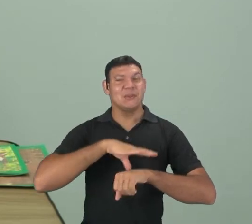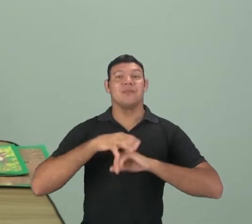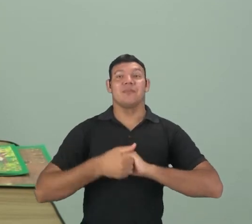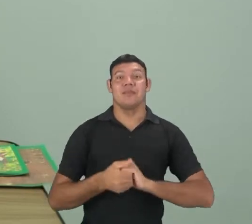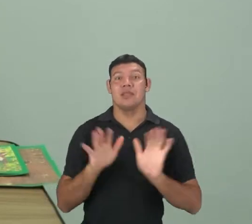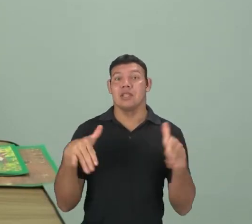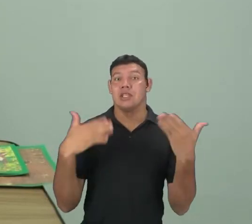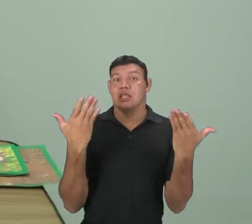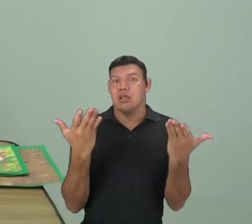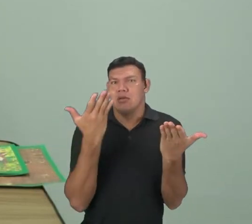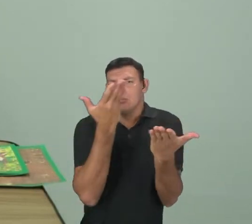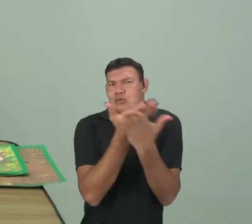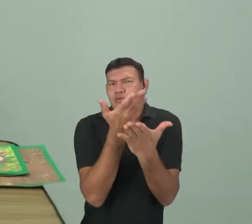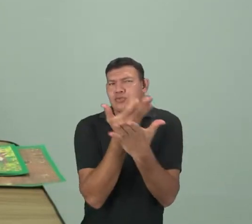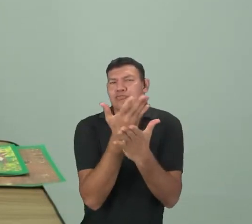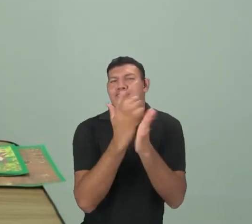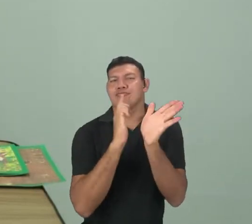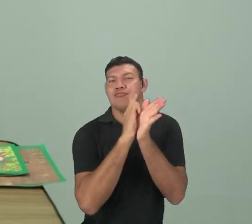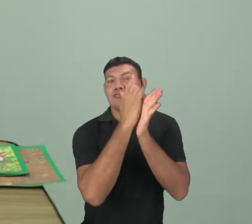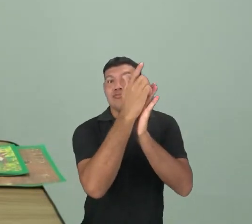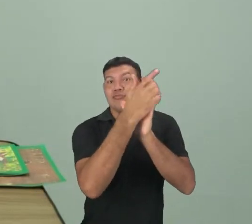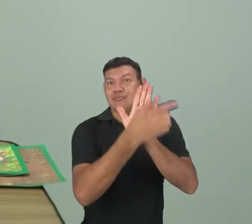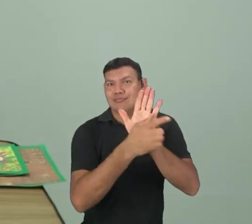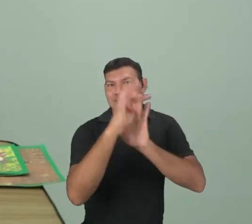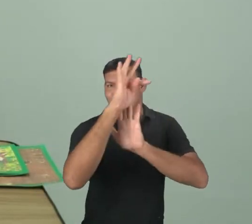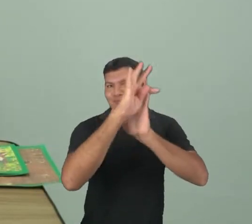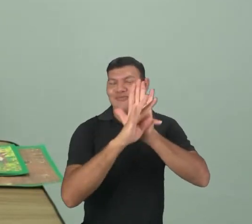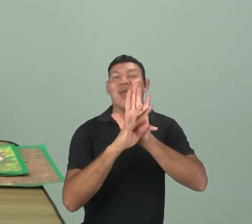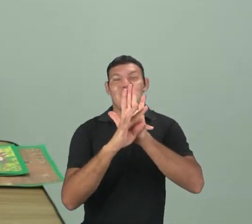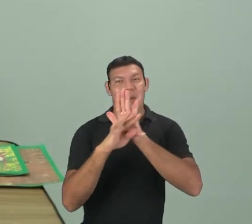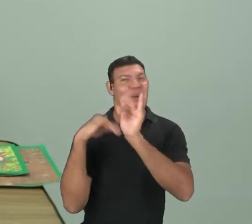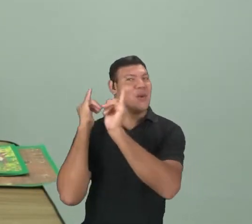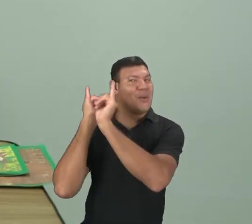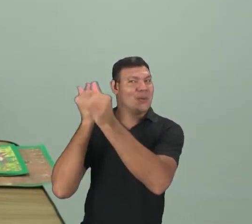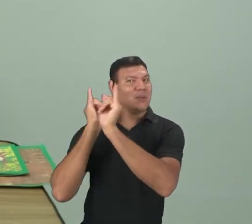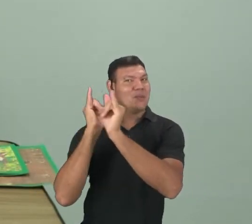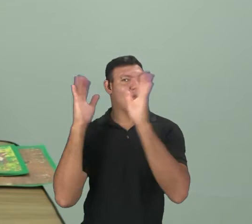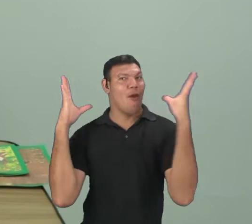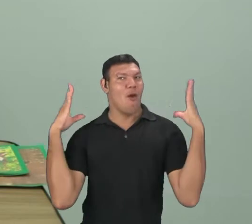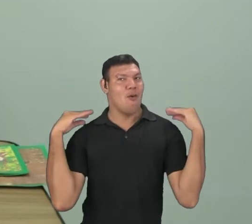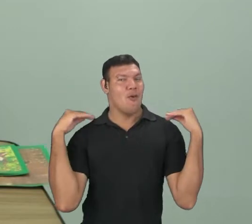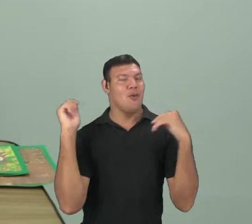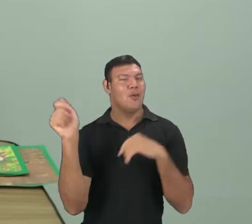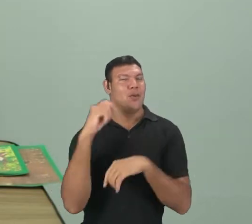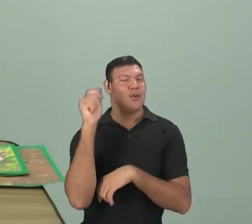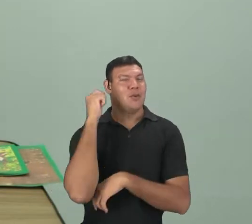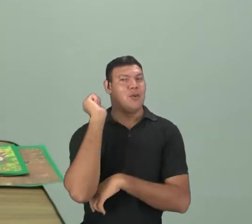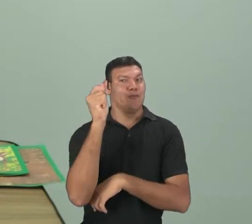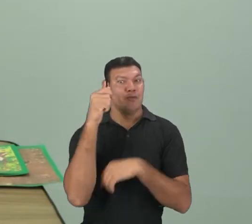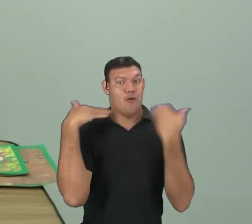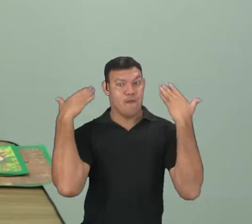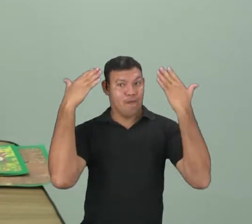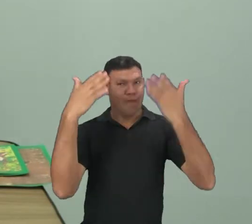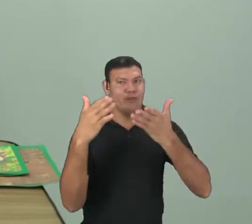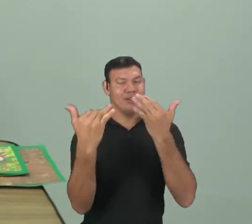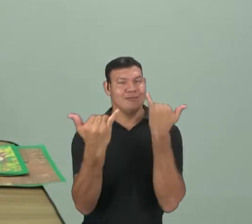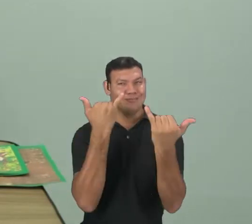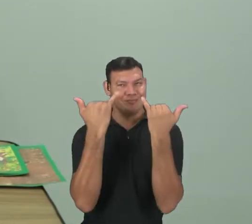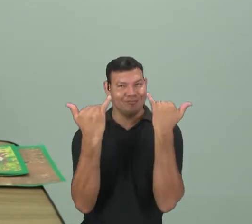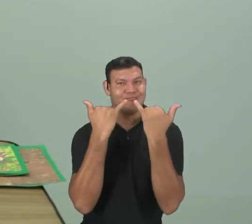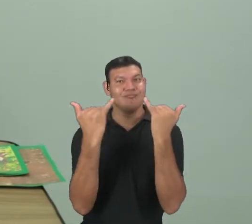Estamos estudando sobre o gênero textual contos de fada, né? E nessa parte nós estamos com foco nas